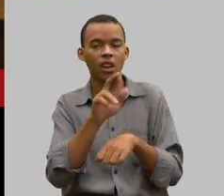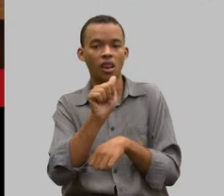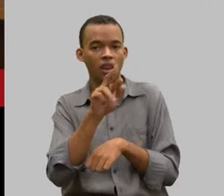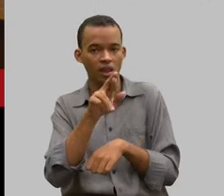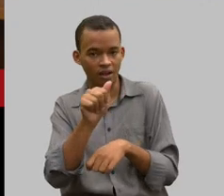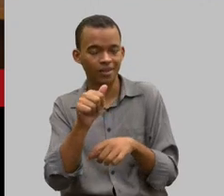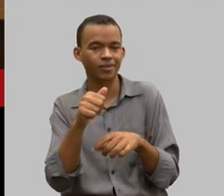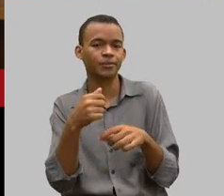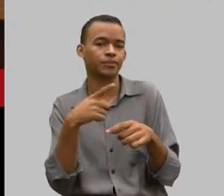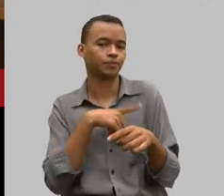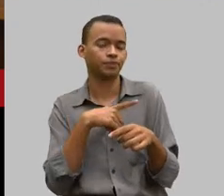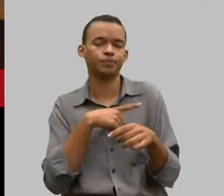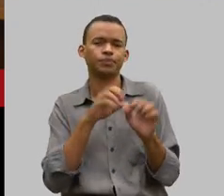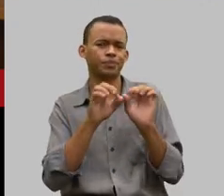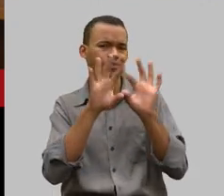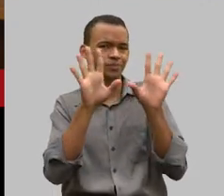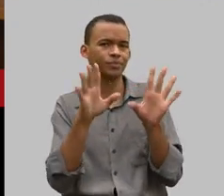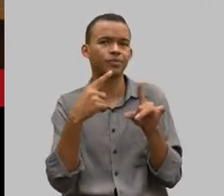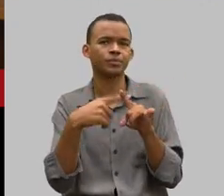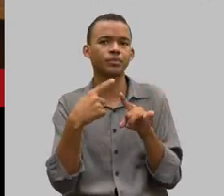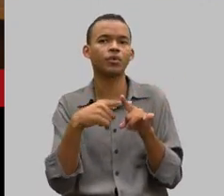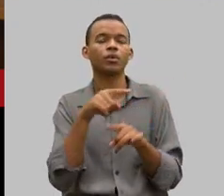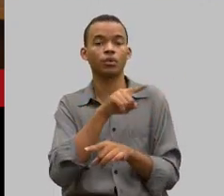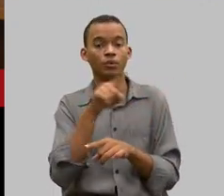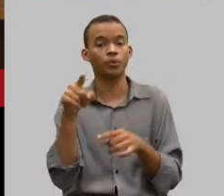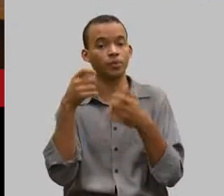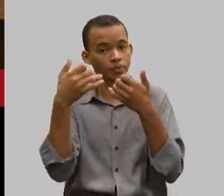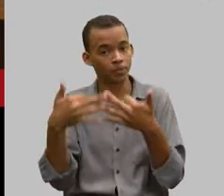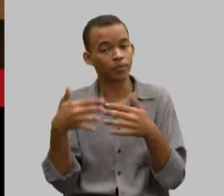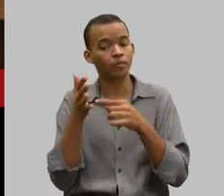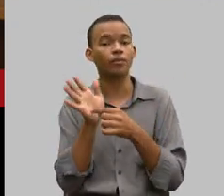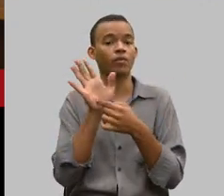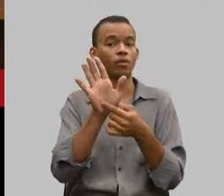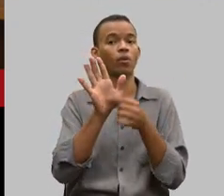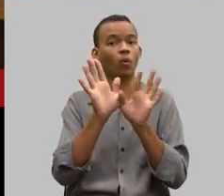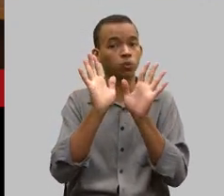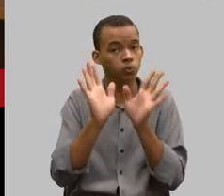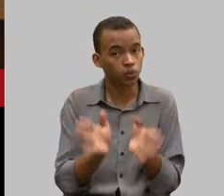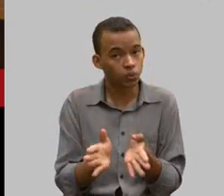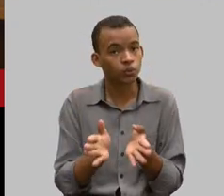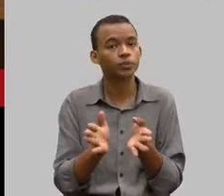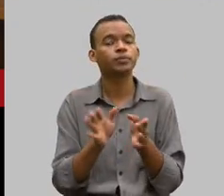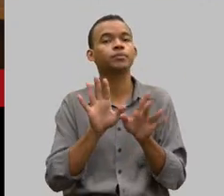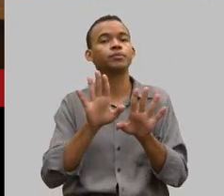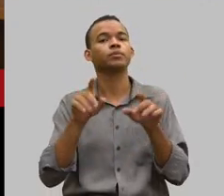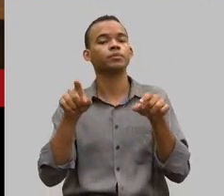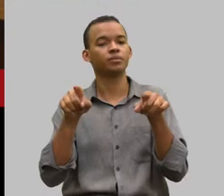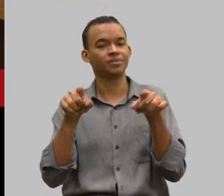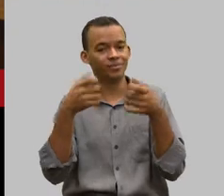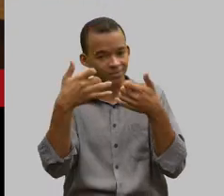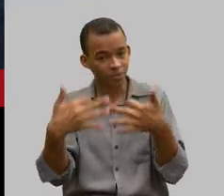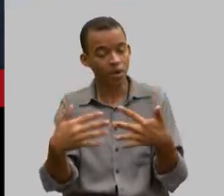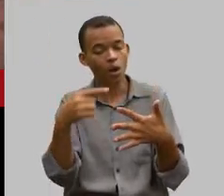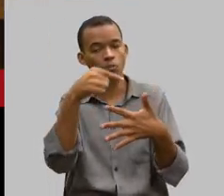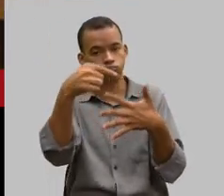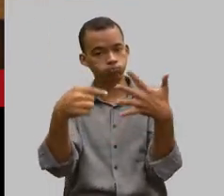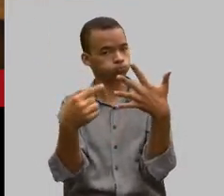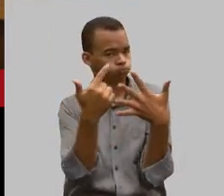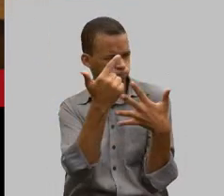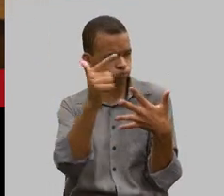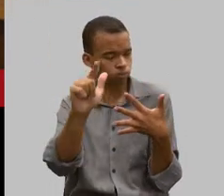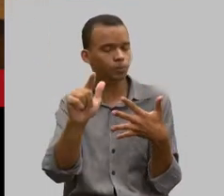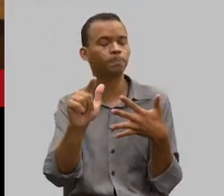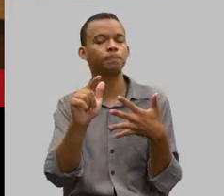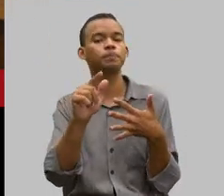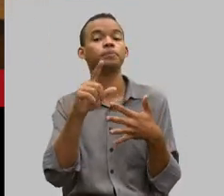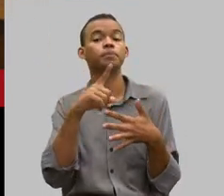minha apresentação como vossa excelência bem disse foi para isso mas vou citar as demais atribuições por exemplo tá no